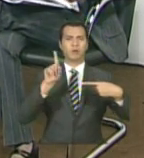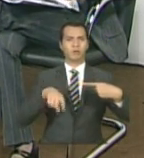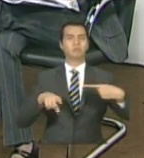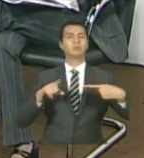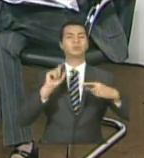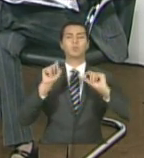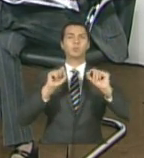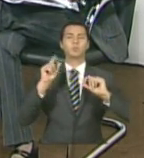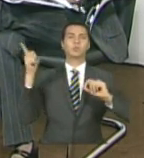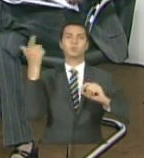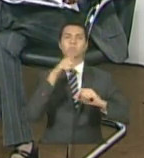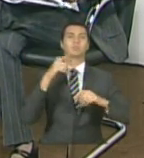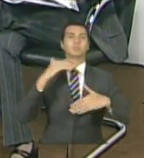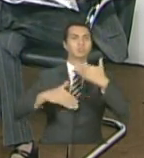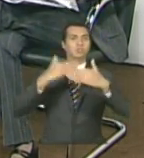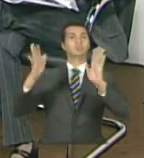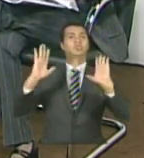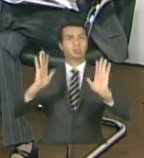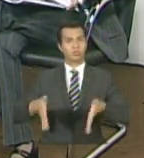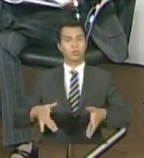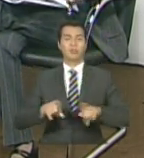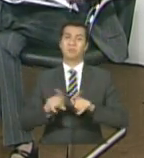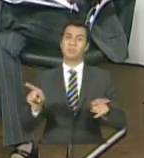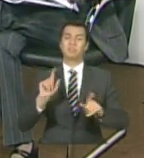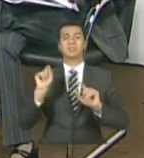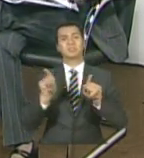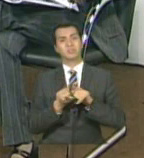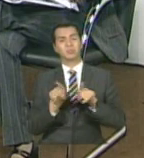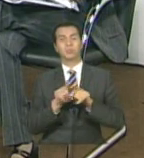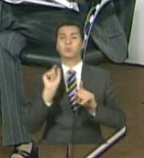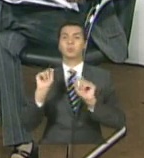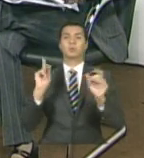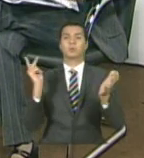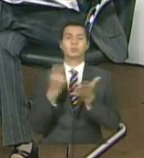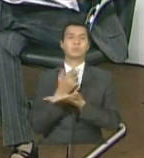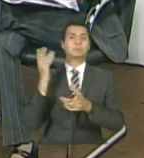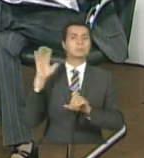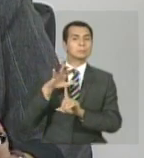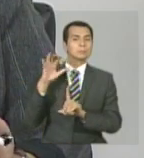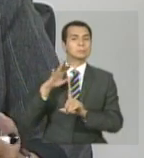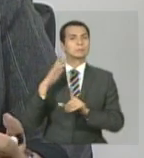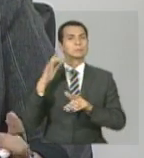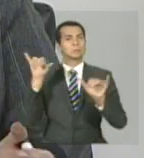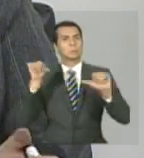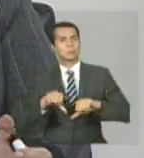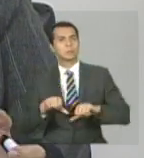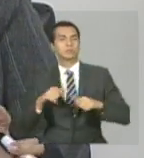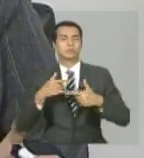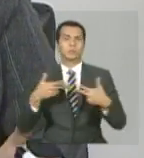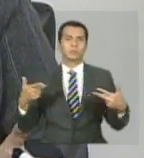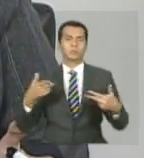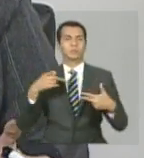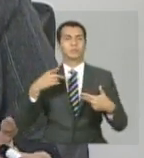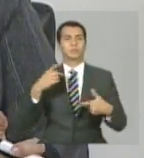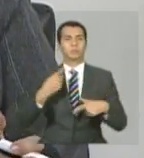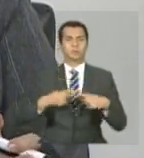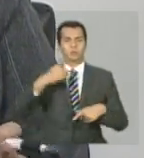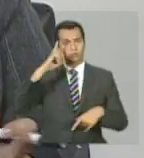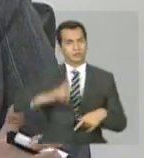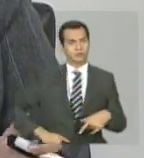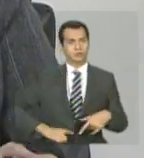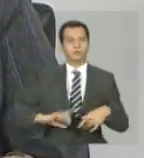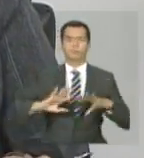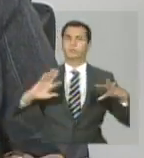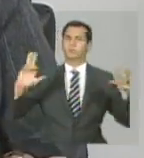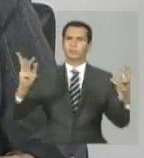avanços, mas também das ameaças em relação à efetivação do direito humano à alimentação e à construção